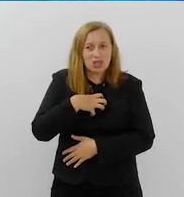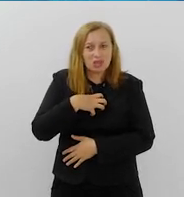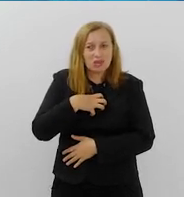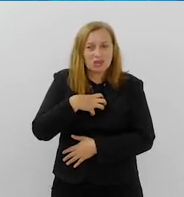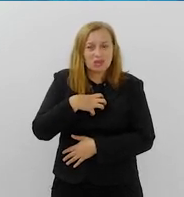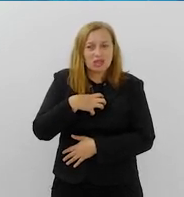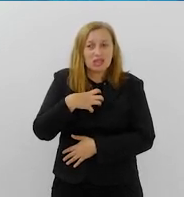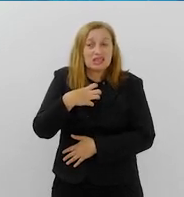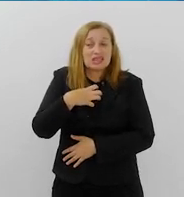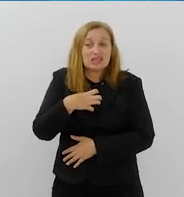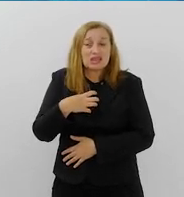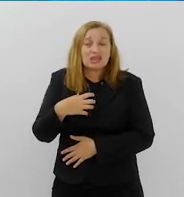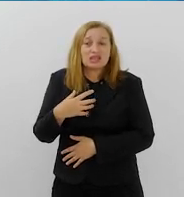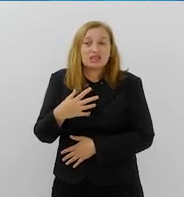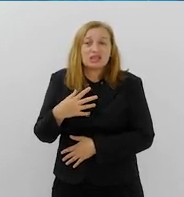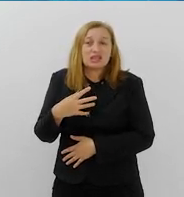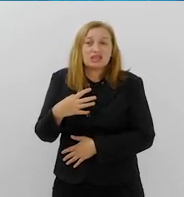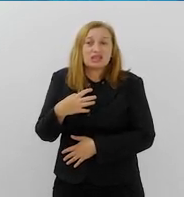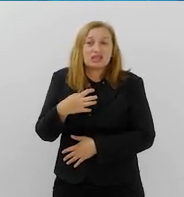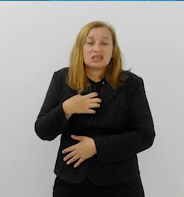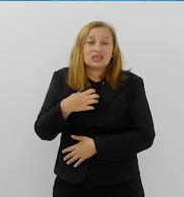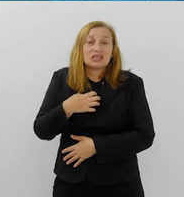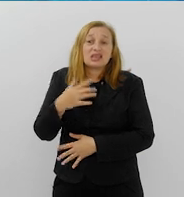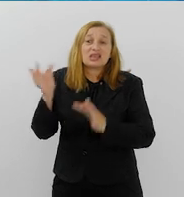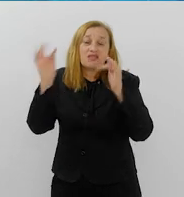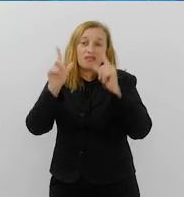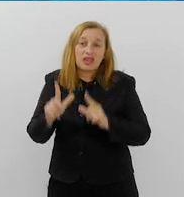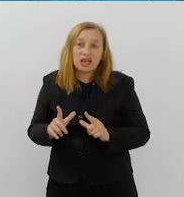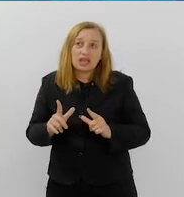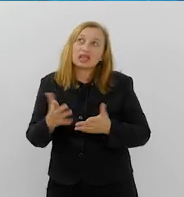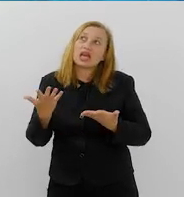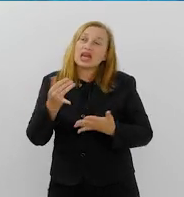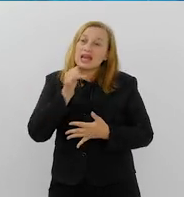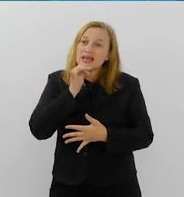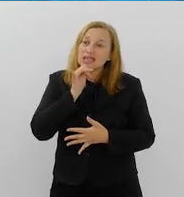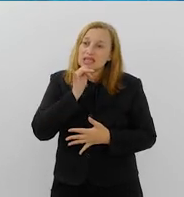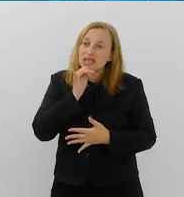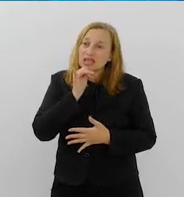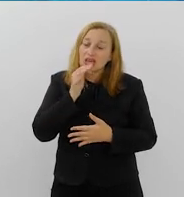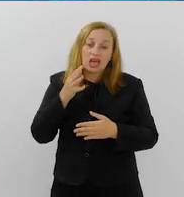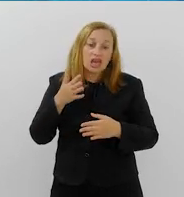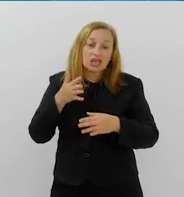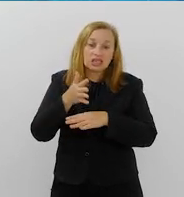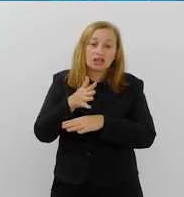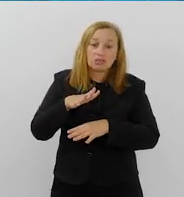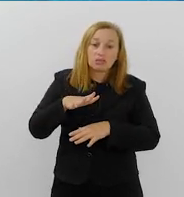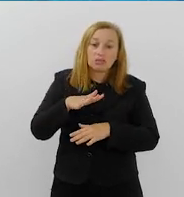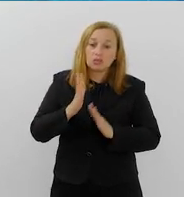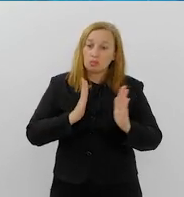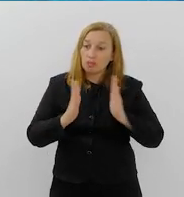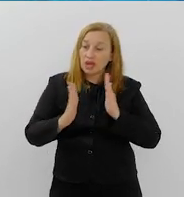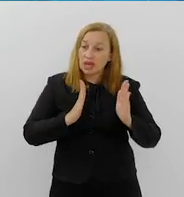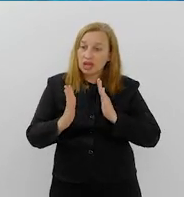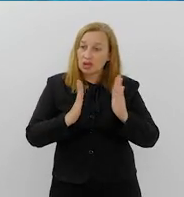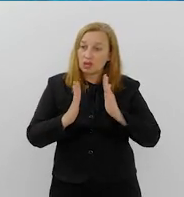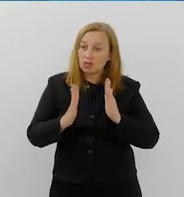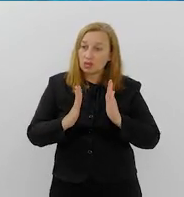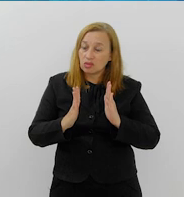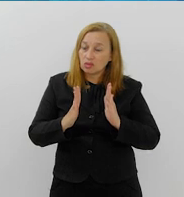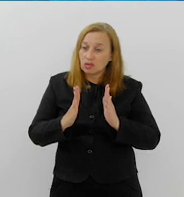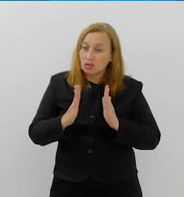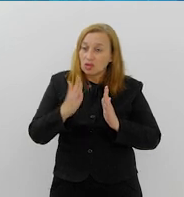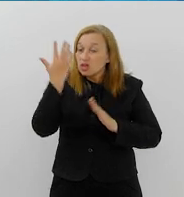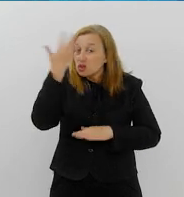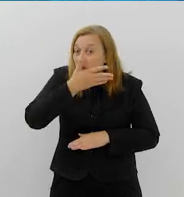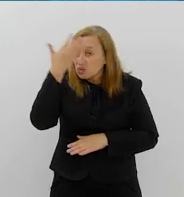de ser útil, né? Muitas vezes eu escuto assim, que entramos na fase da invisibilidade, onde a